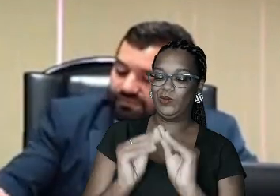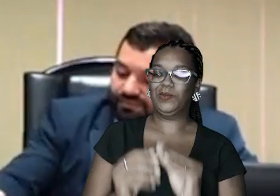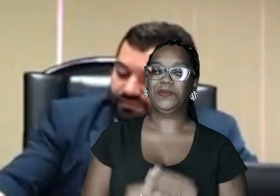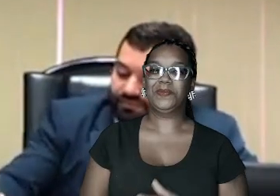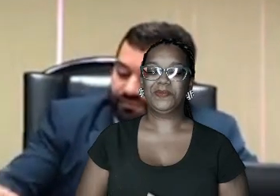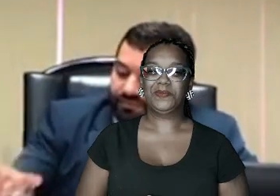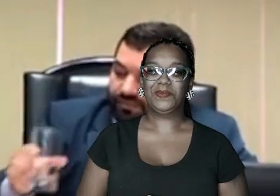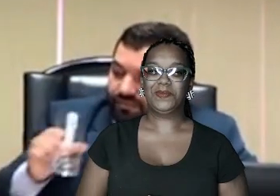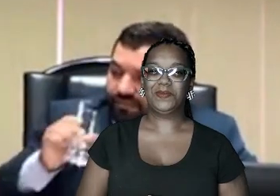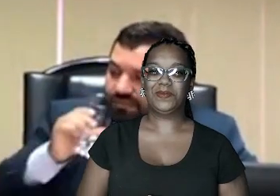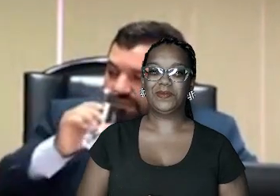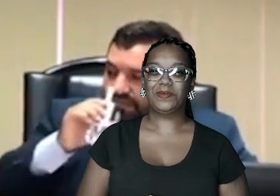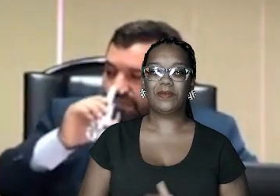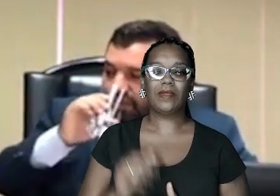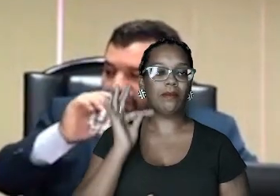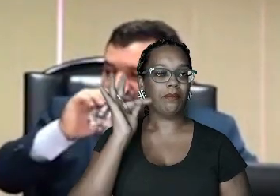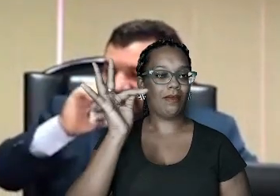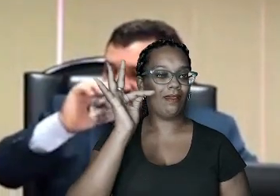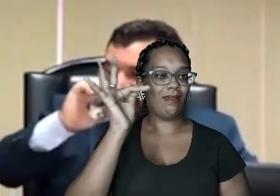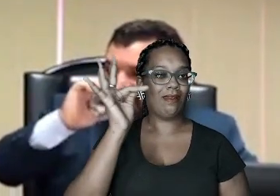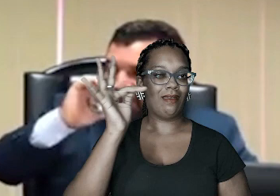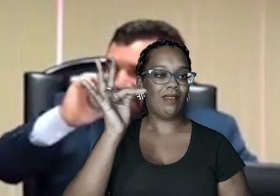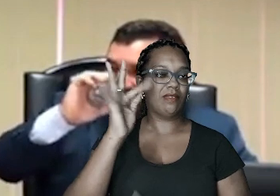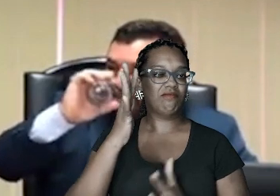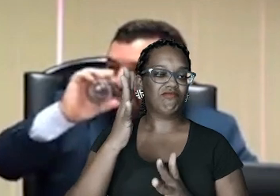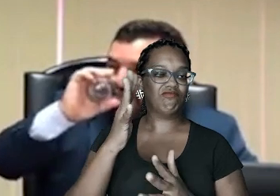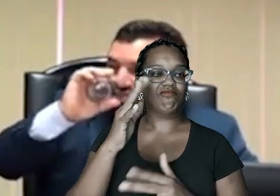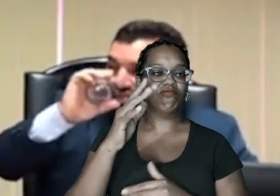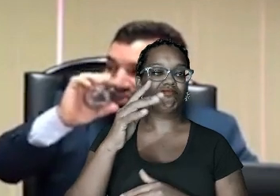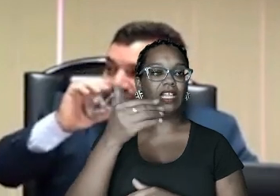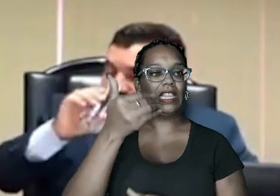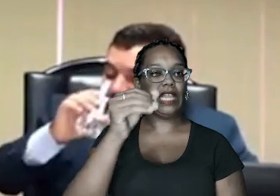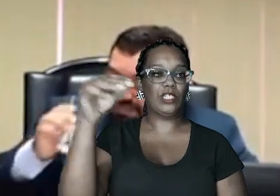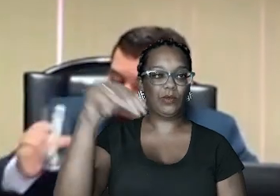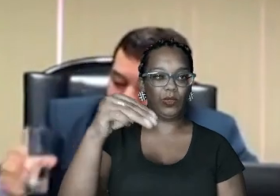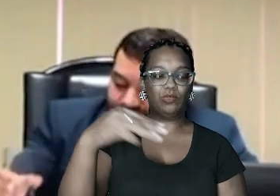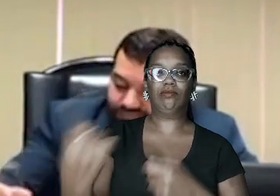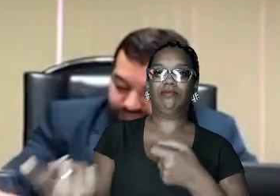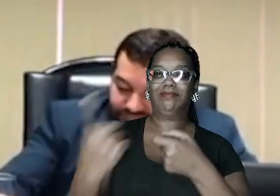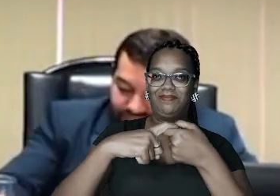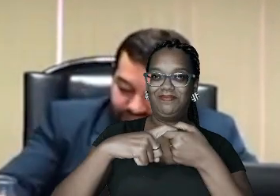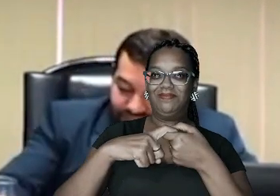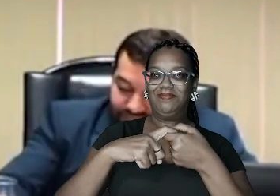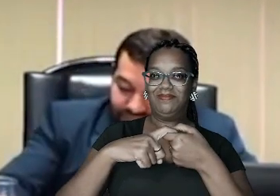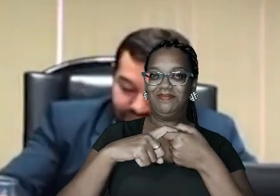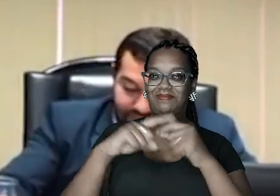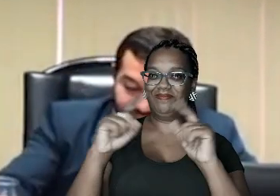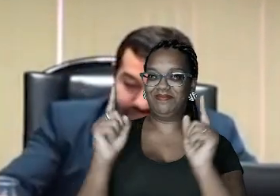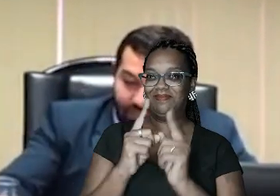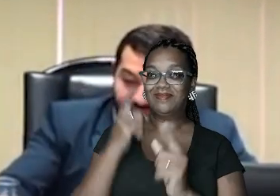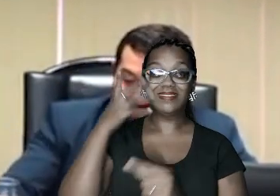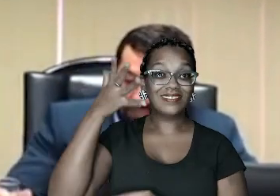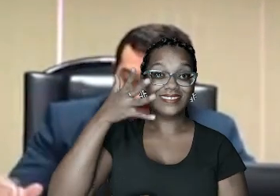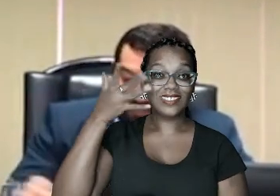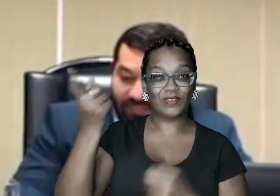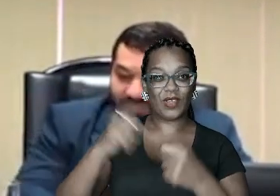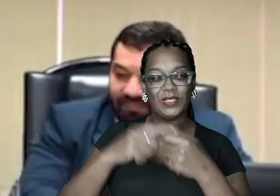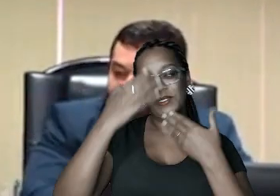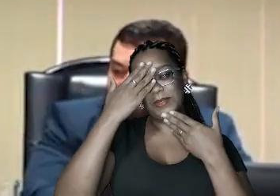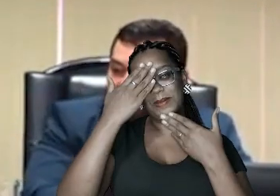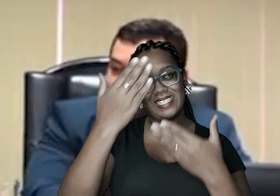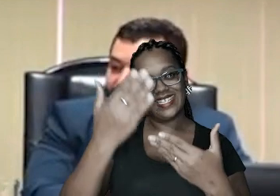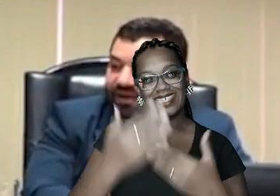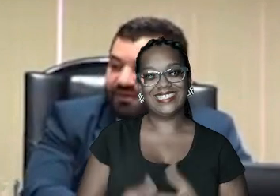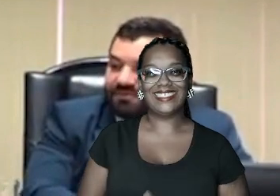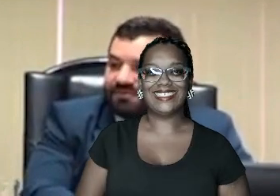reduzir reduzi-lo E então um breve de uns 10 minutos a gente retoma o